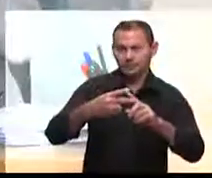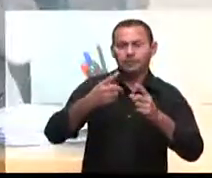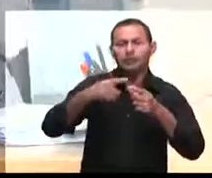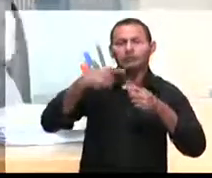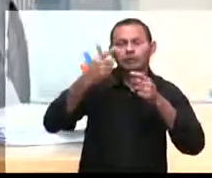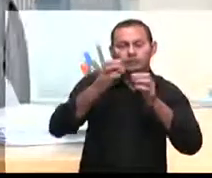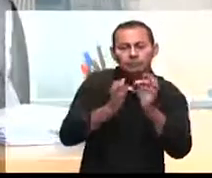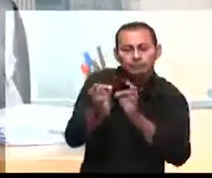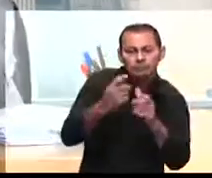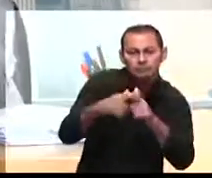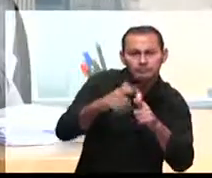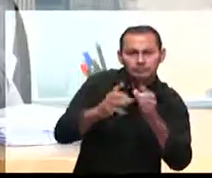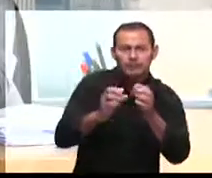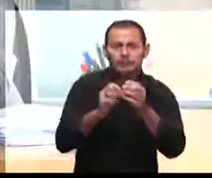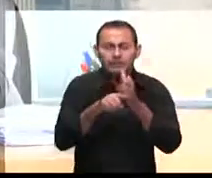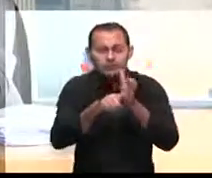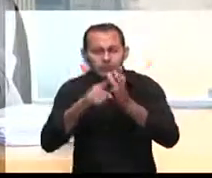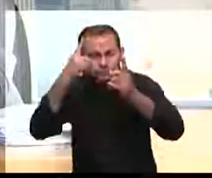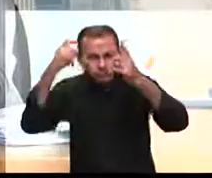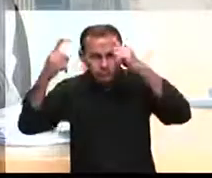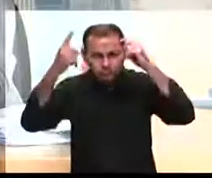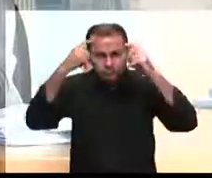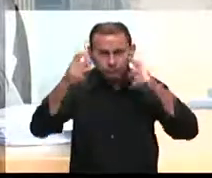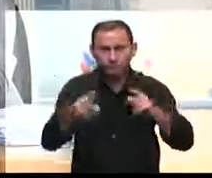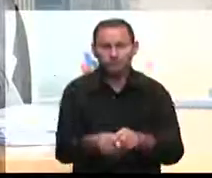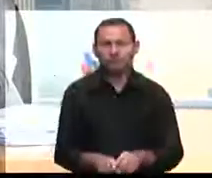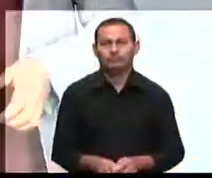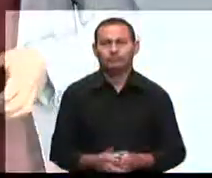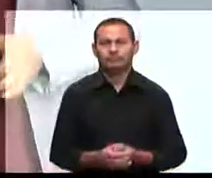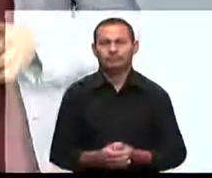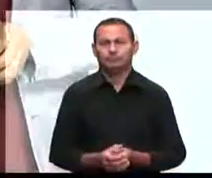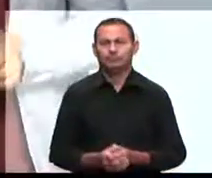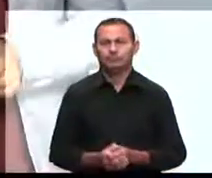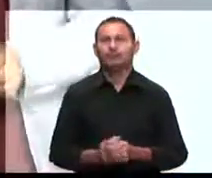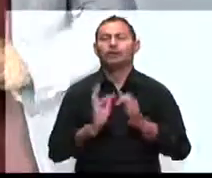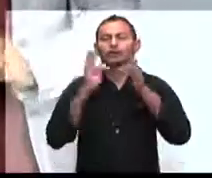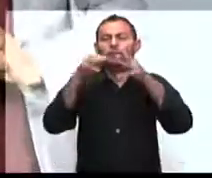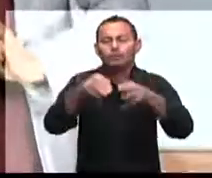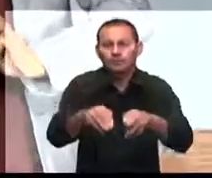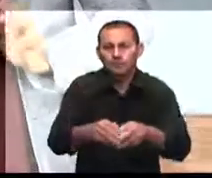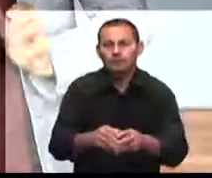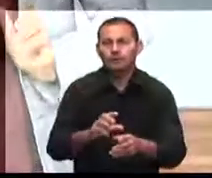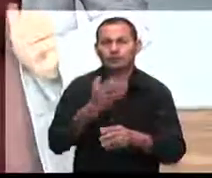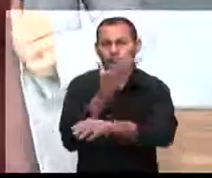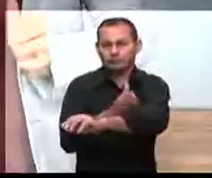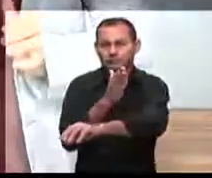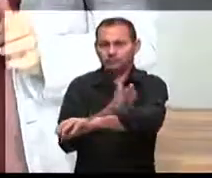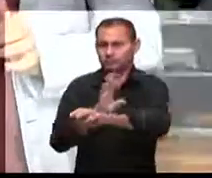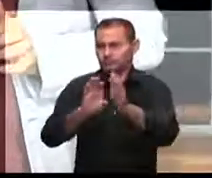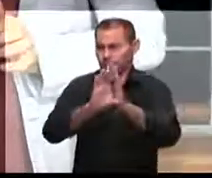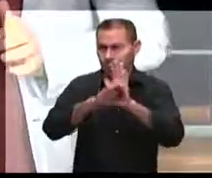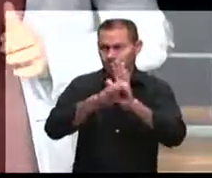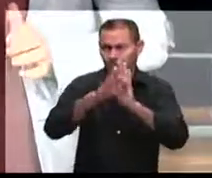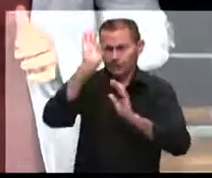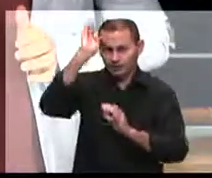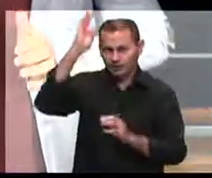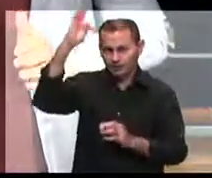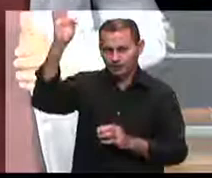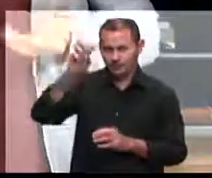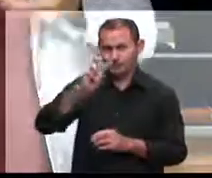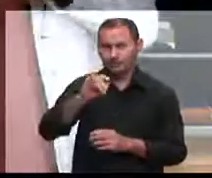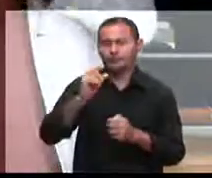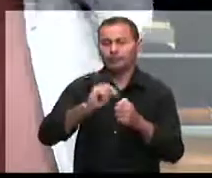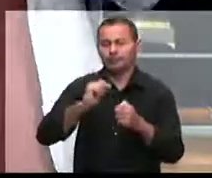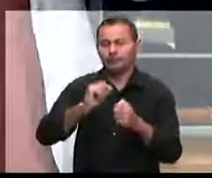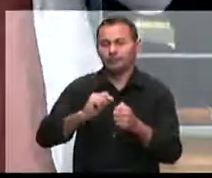vamos problematizá-la e levantar hipóteses. E no final, vamos aplicar os conceitos e teorias que